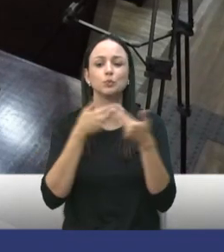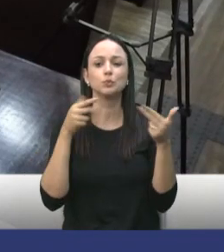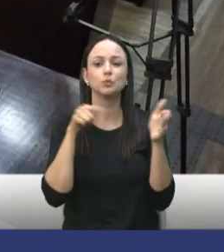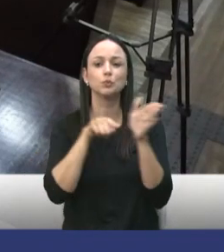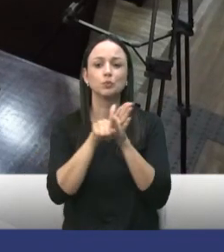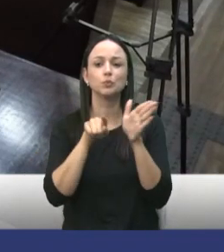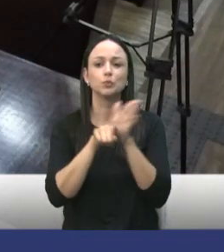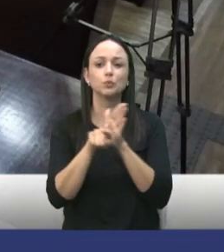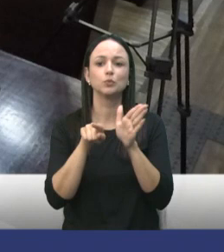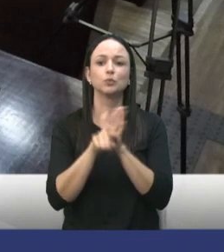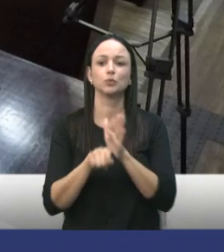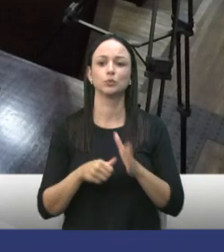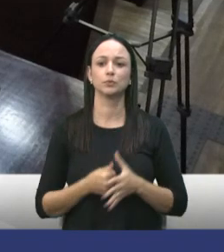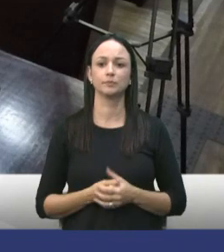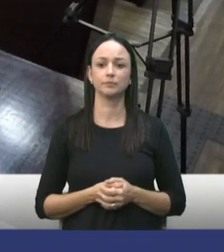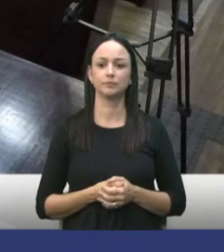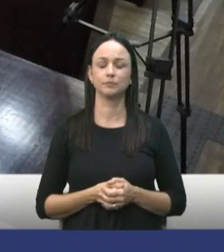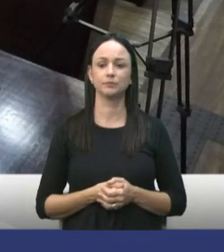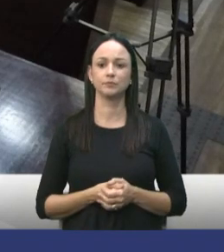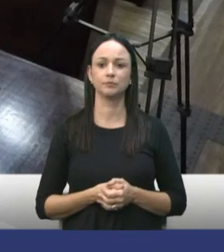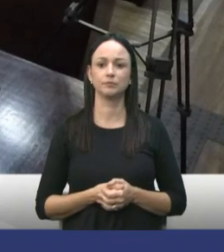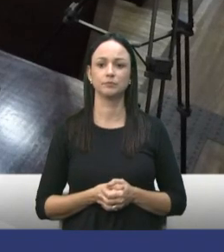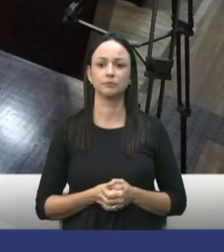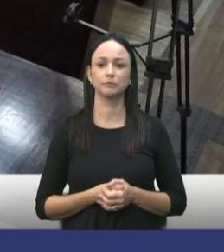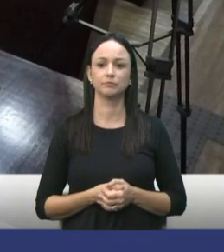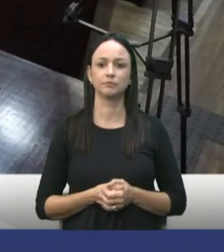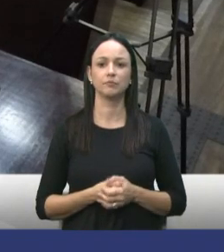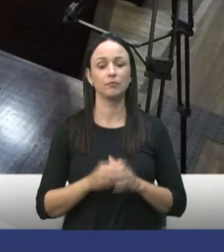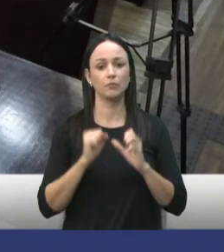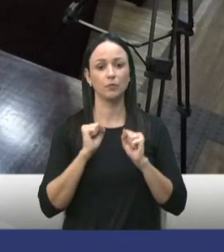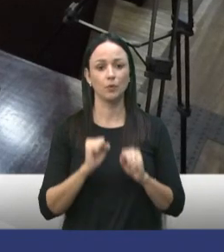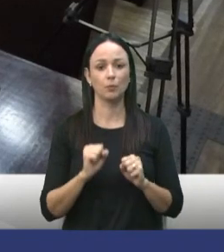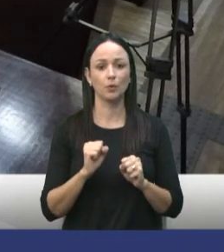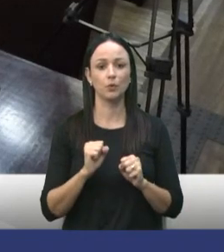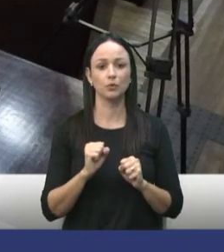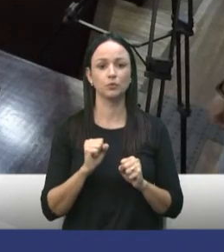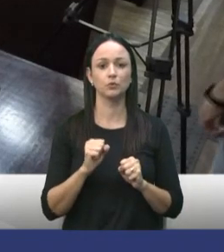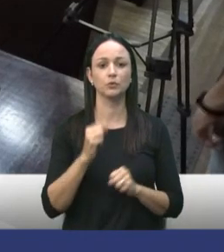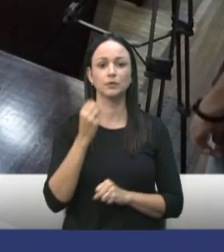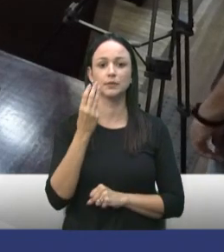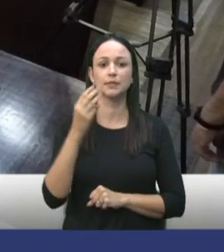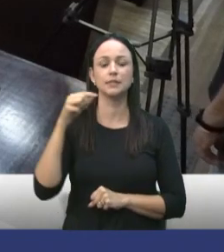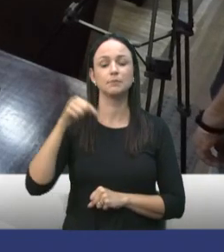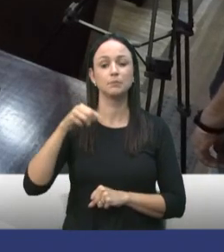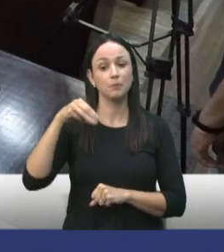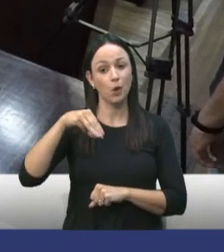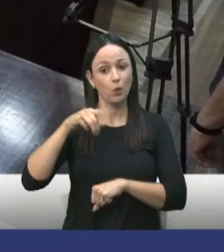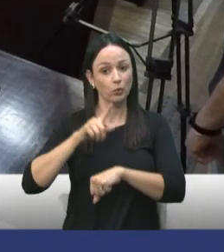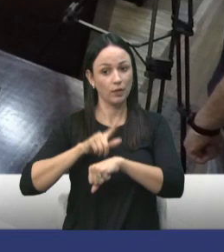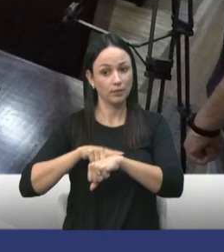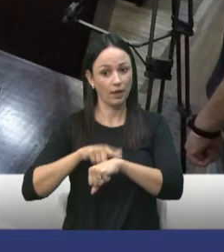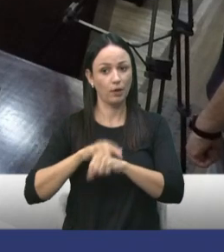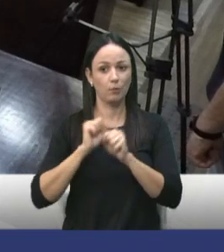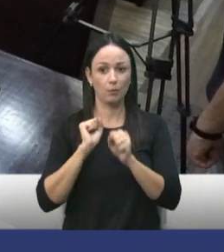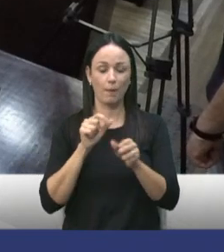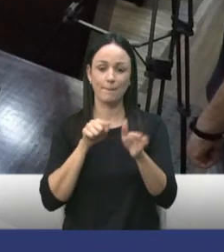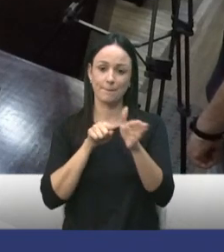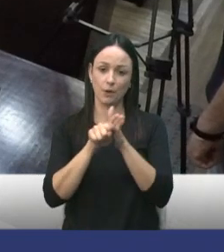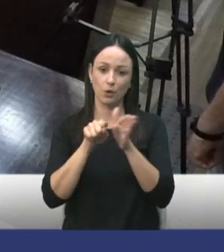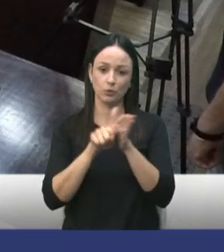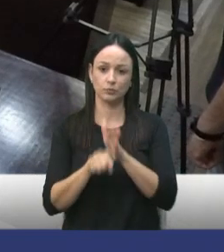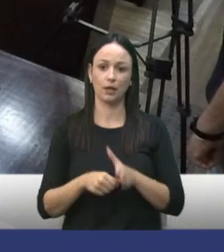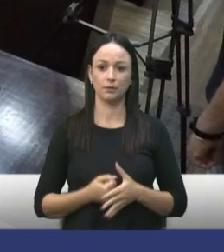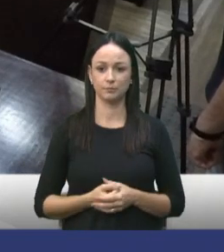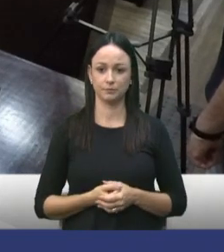alguma pergunta a ser feita, que possa ser feito aí nesses 3 minutos aí dentro do tempo que eles nos